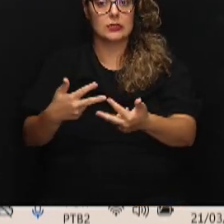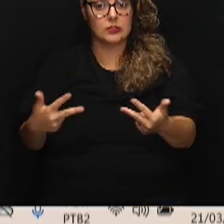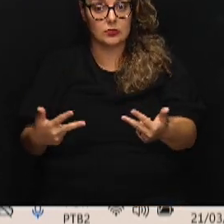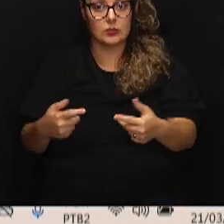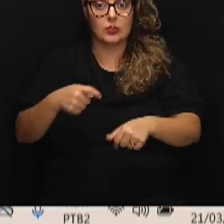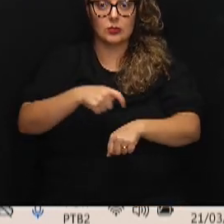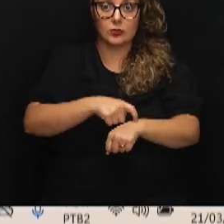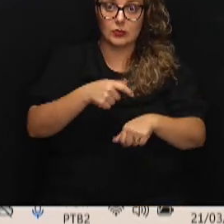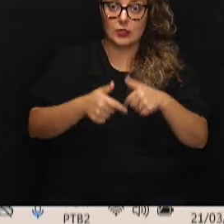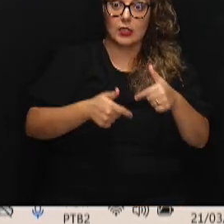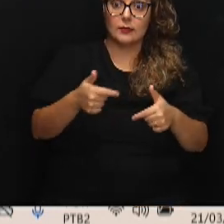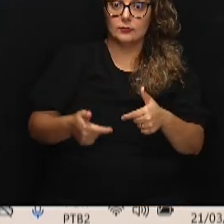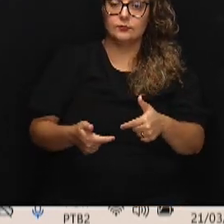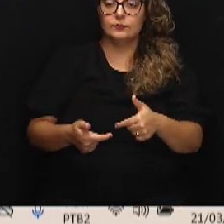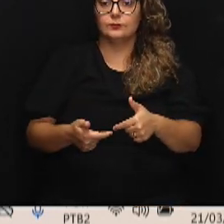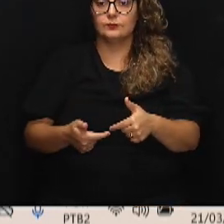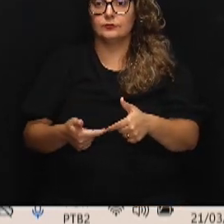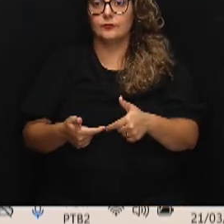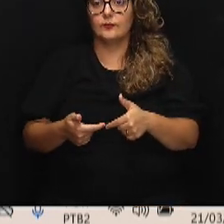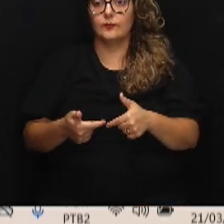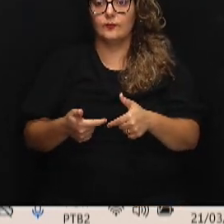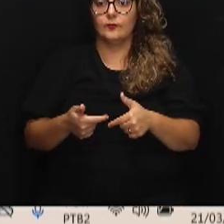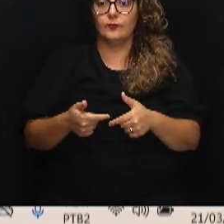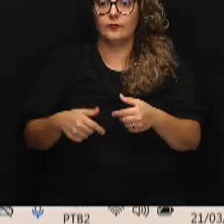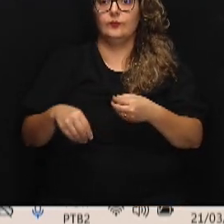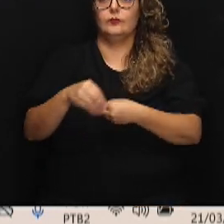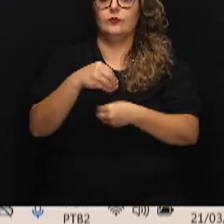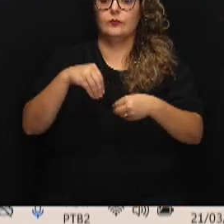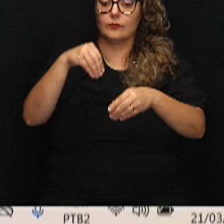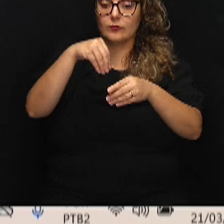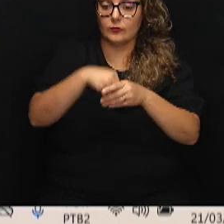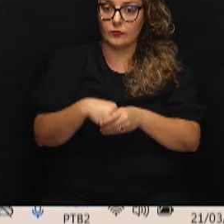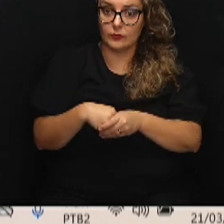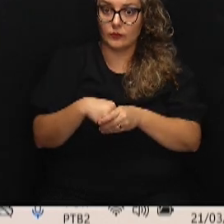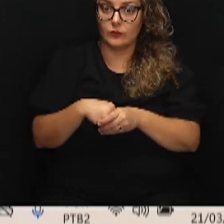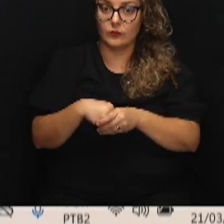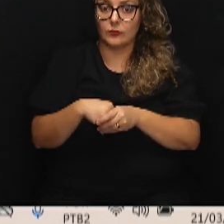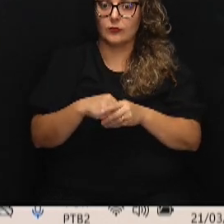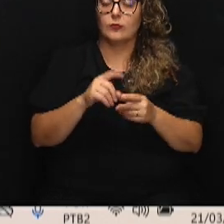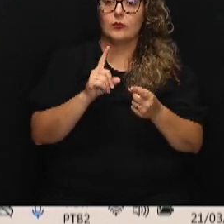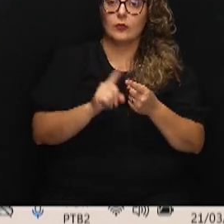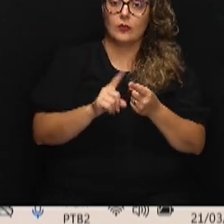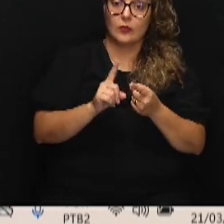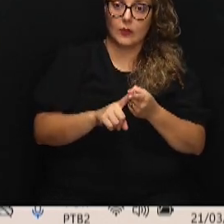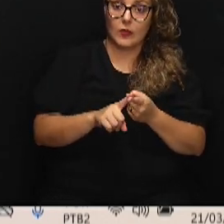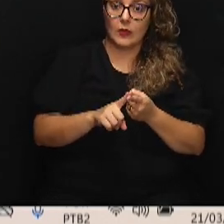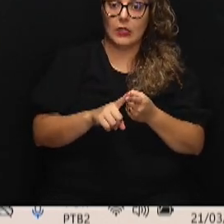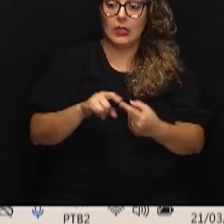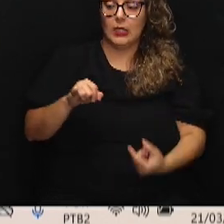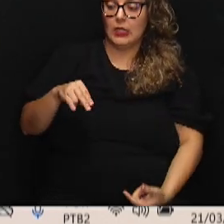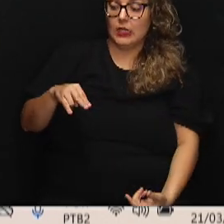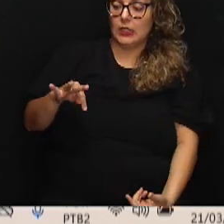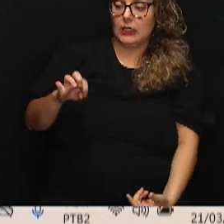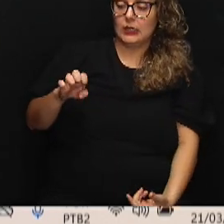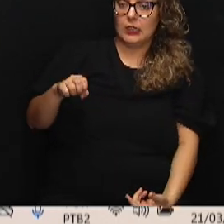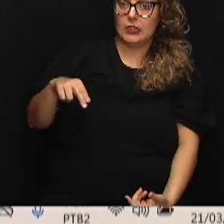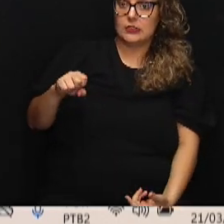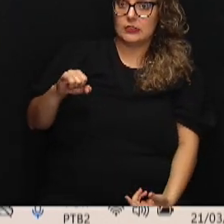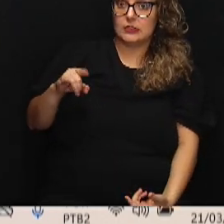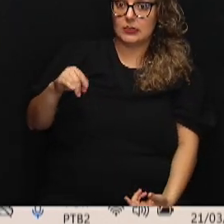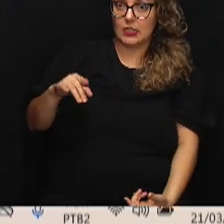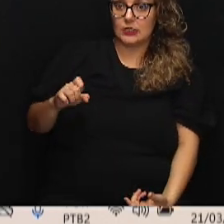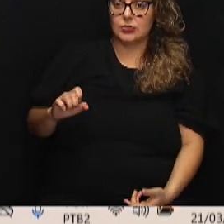tempo de trabalho que estão totalmente imbricadas, né? Uma é a dimensão da intensidade, ou seja, qual